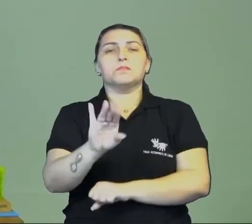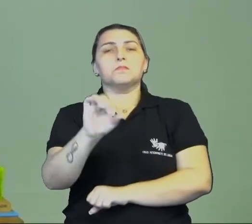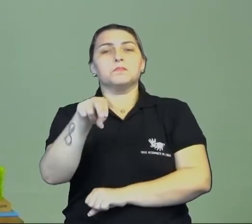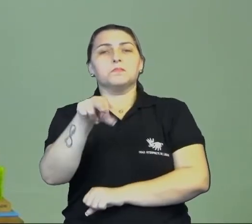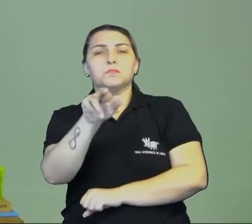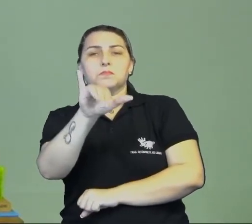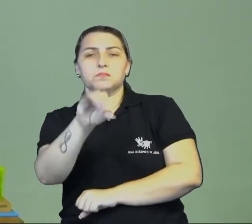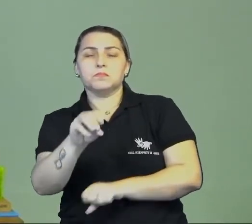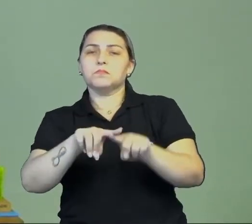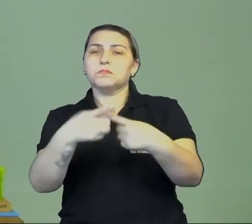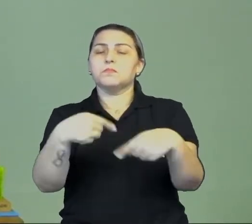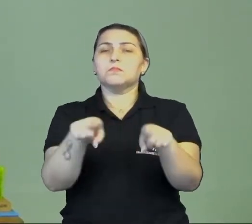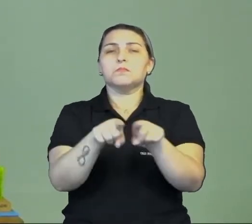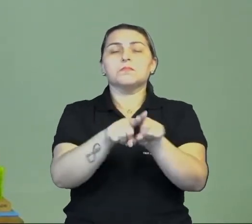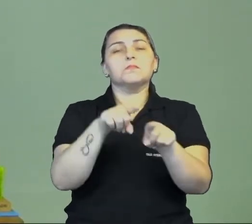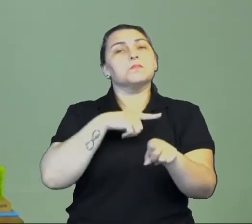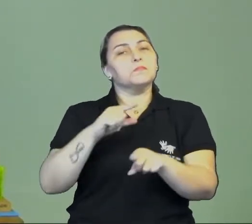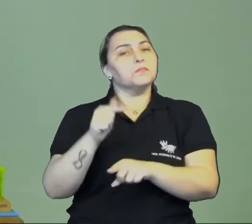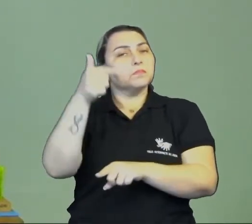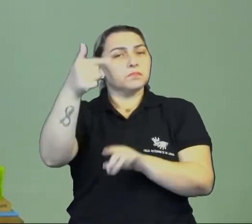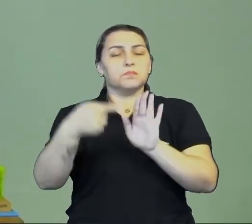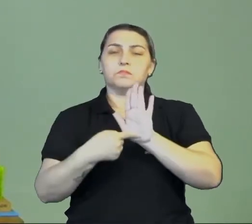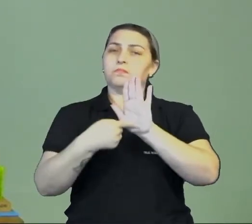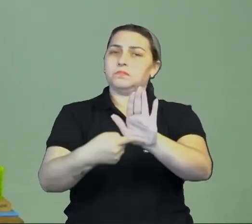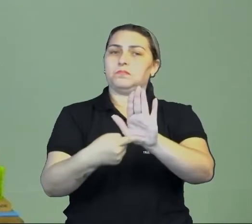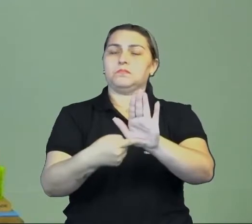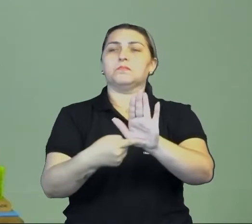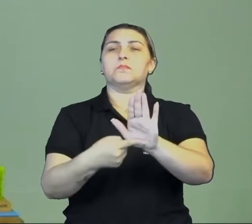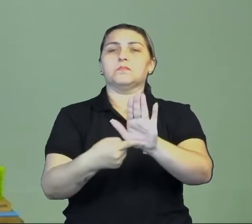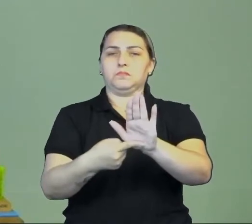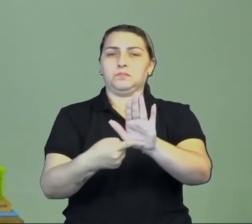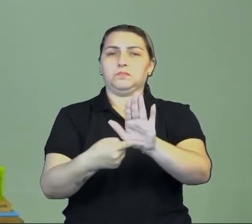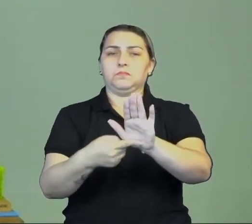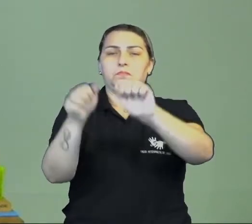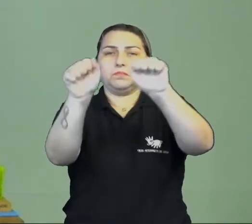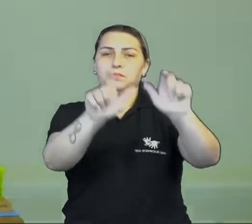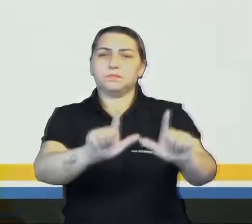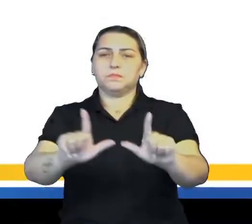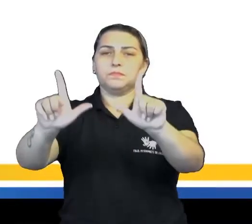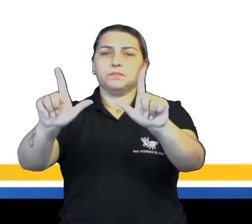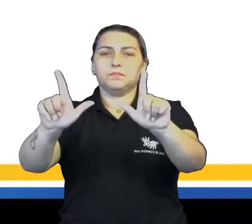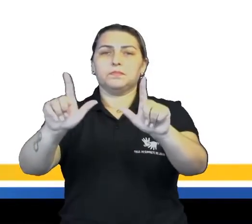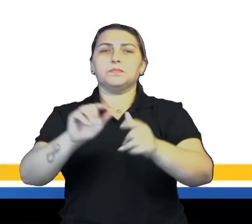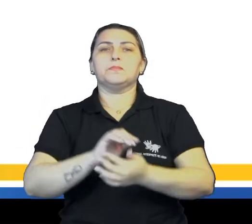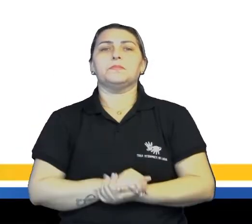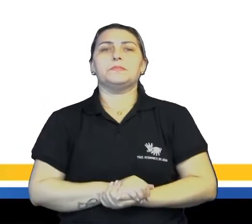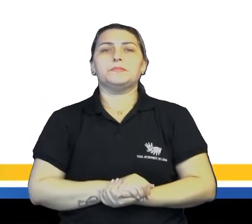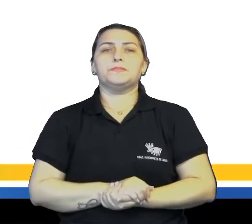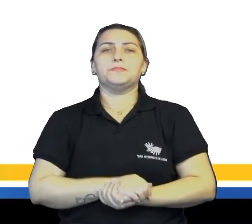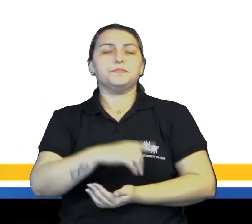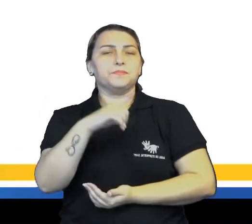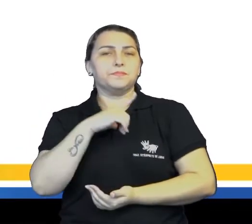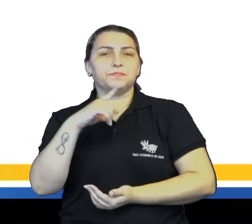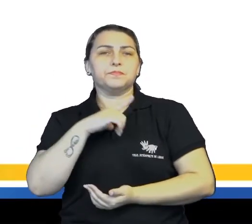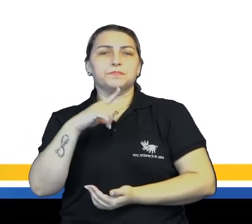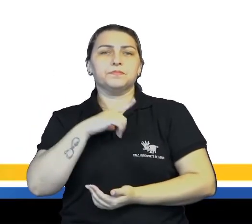binário. Mas também temos um outro que eu quero mostrar para vocês. Acompanha comigo aí na telinha.